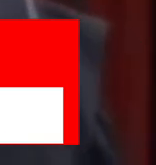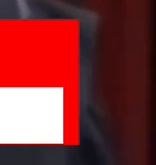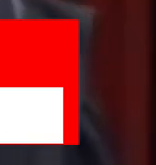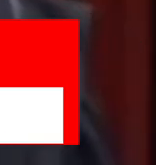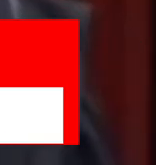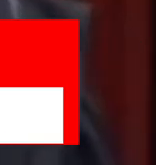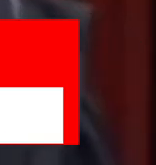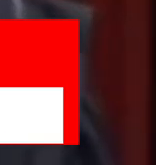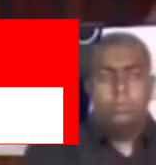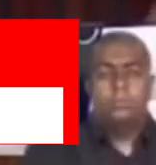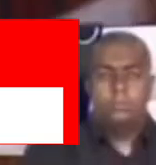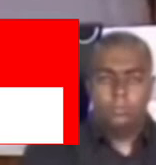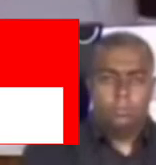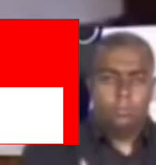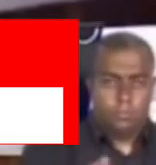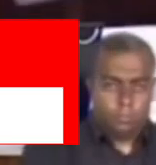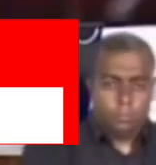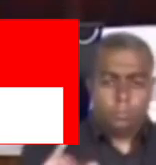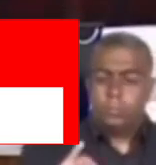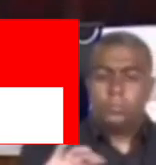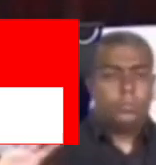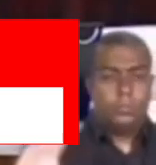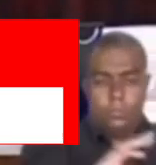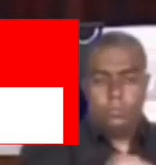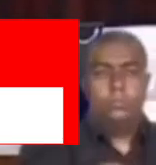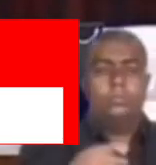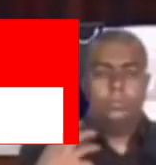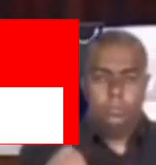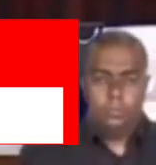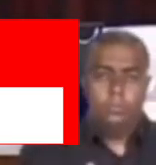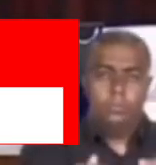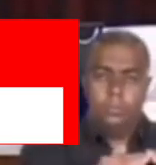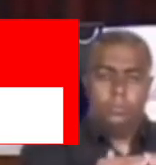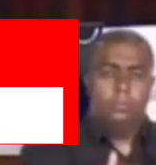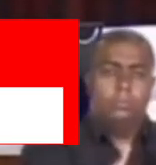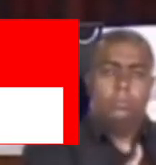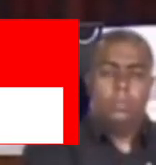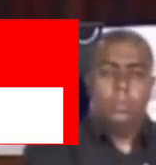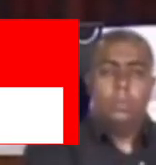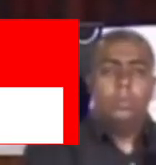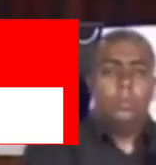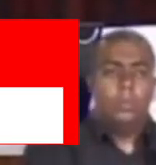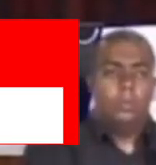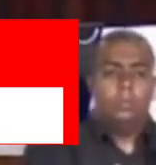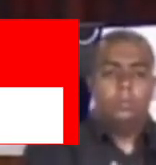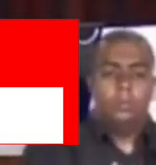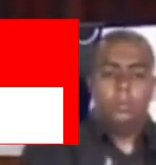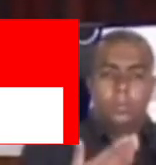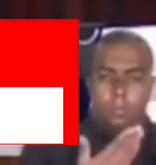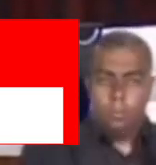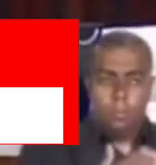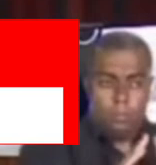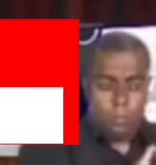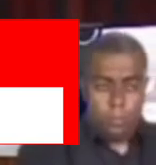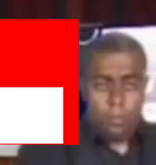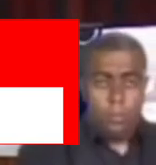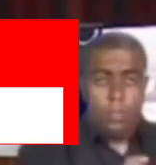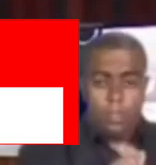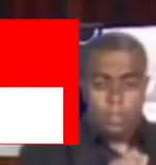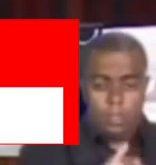a decisão do relator. O tribunal, por unanimidade, deu provimento ao agravo e ao recurso especial para julgar procedentes os pedidos formulados na